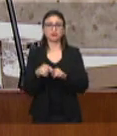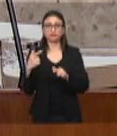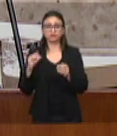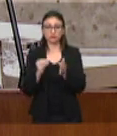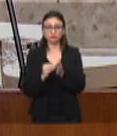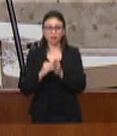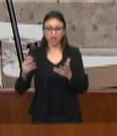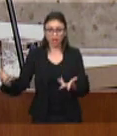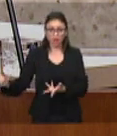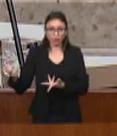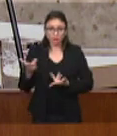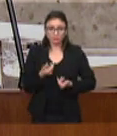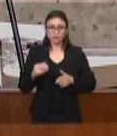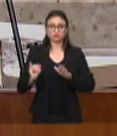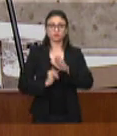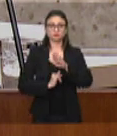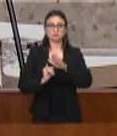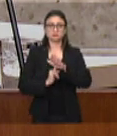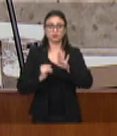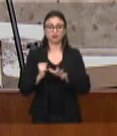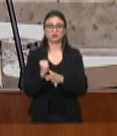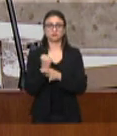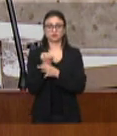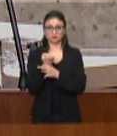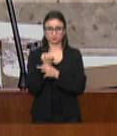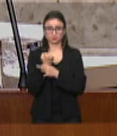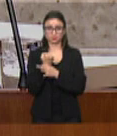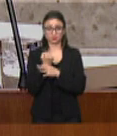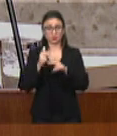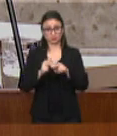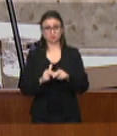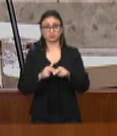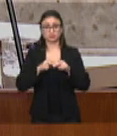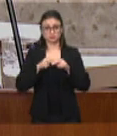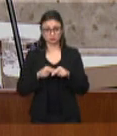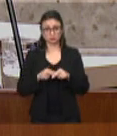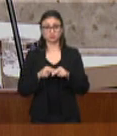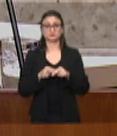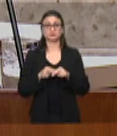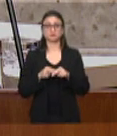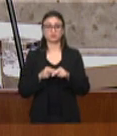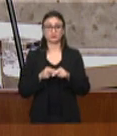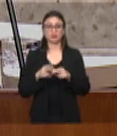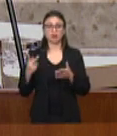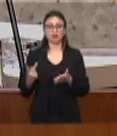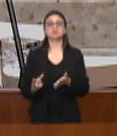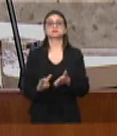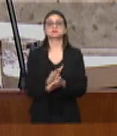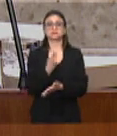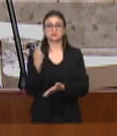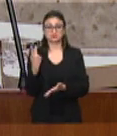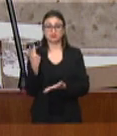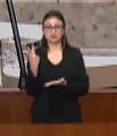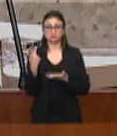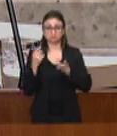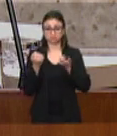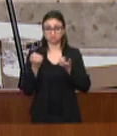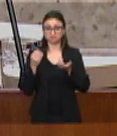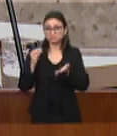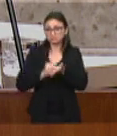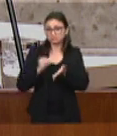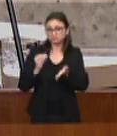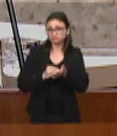abraço institucional que os garantisse. Desse modo, delineou-se uma clara